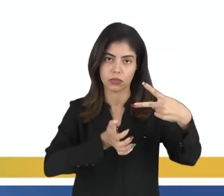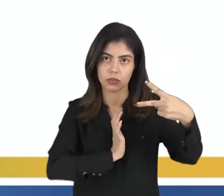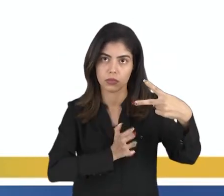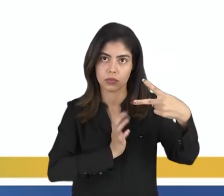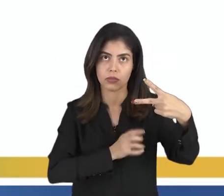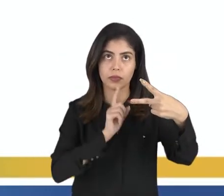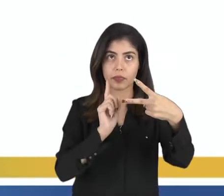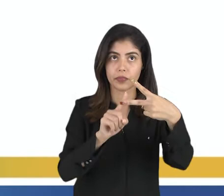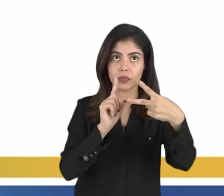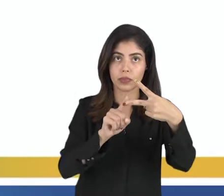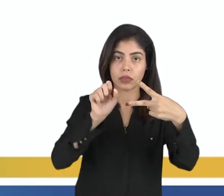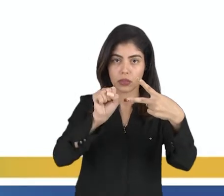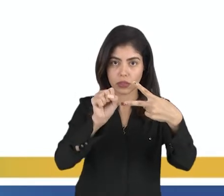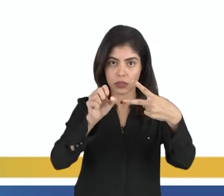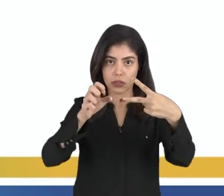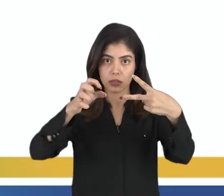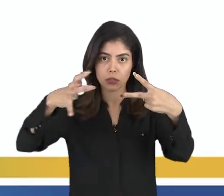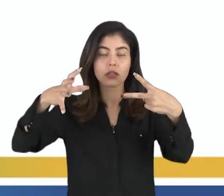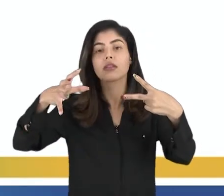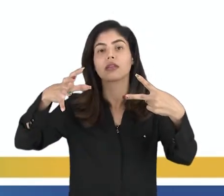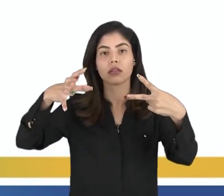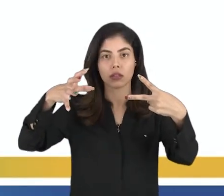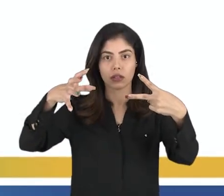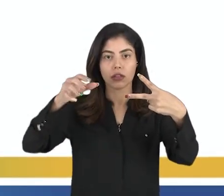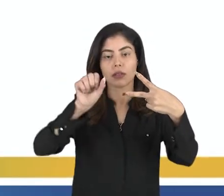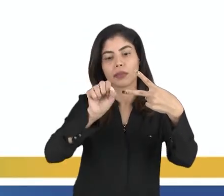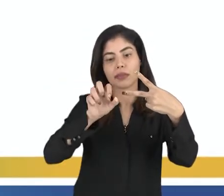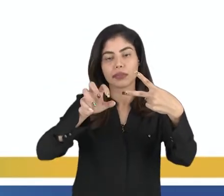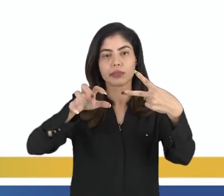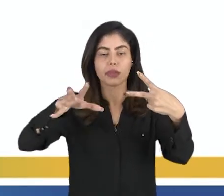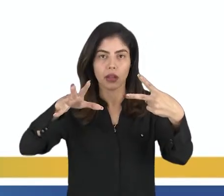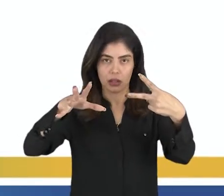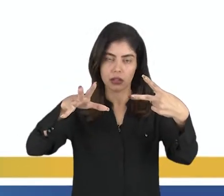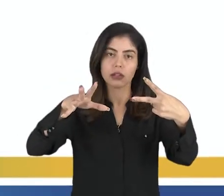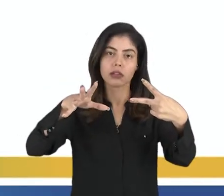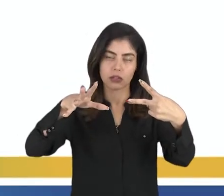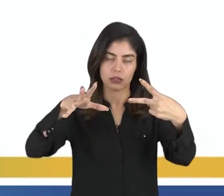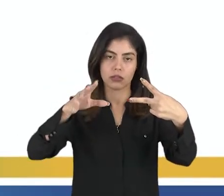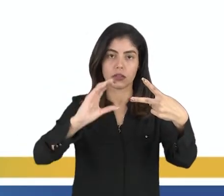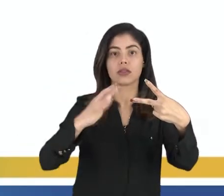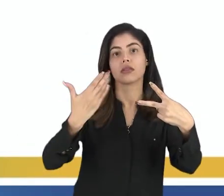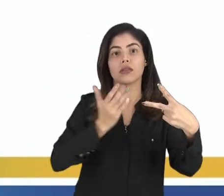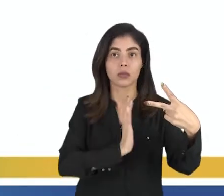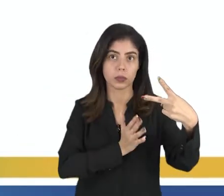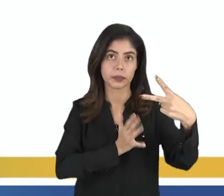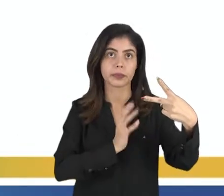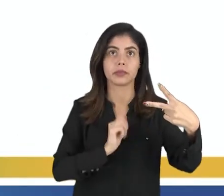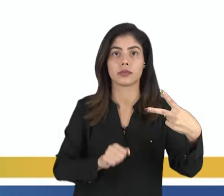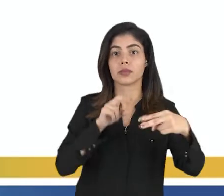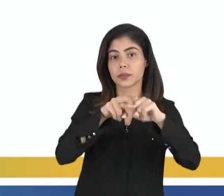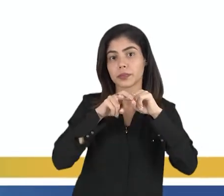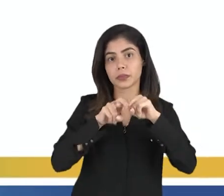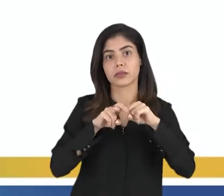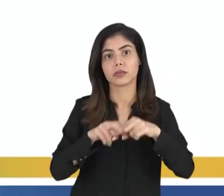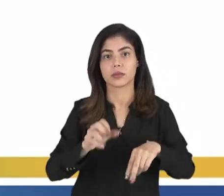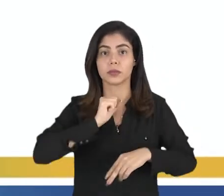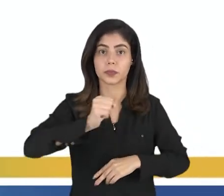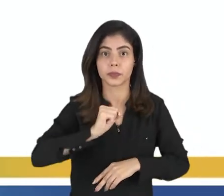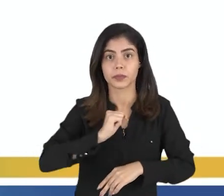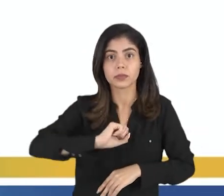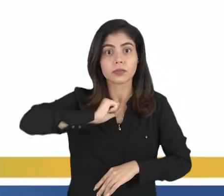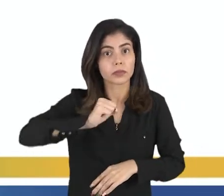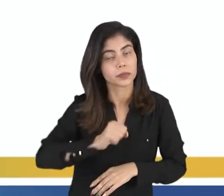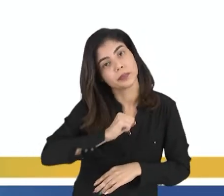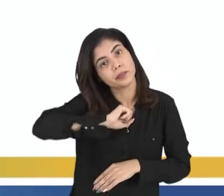do coração, e diástole, que é a fase de relaxamento do coração. Portanto, os